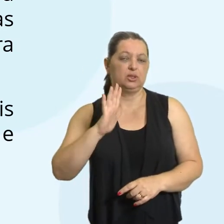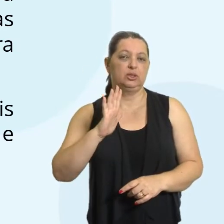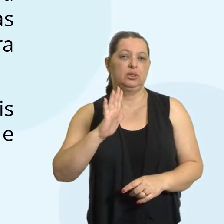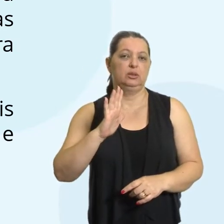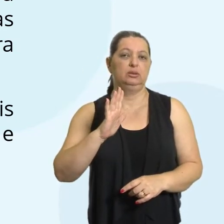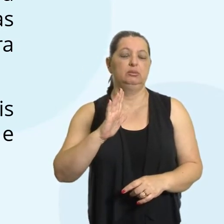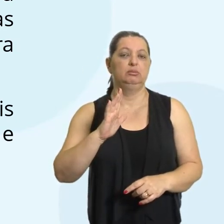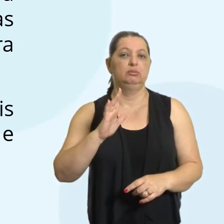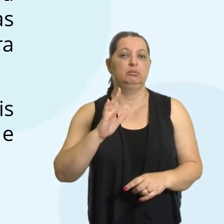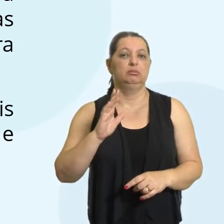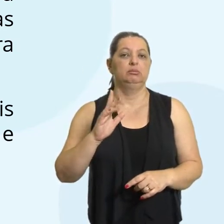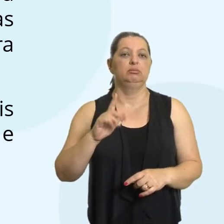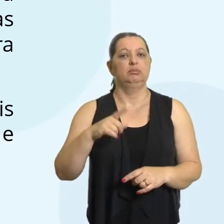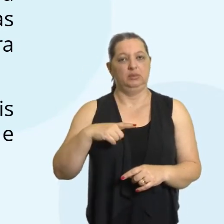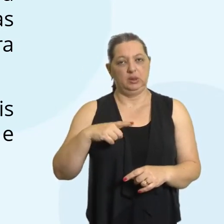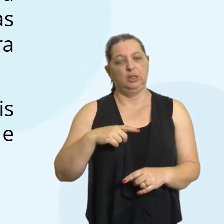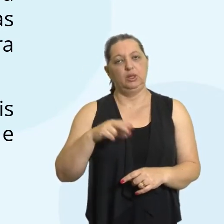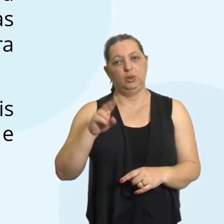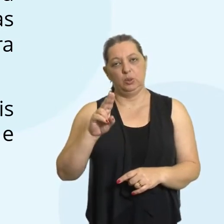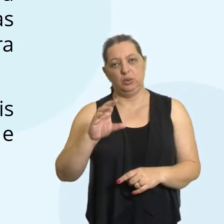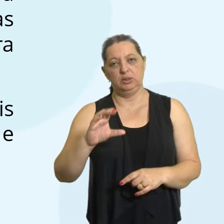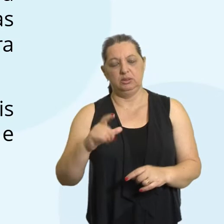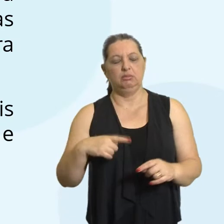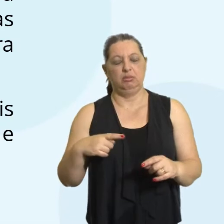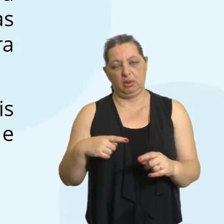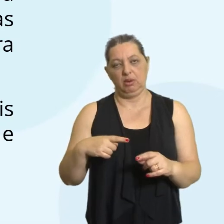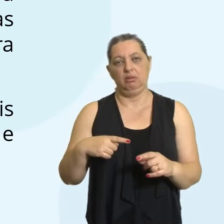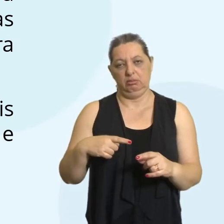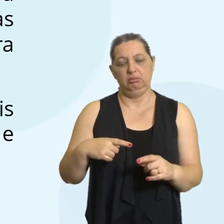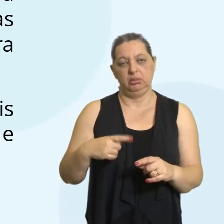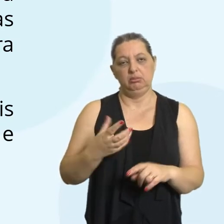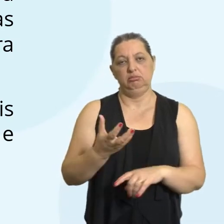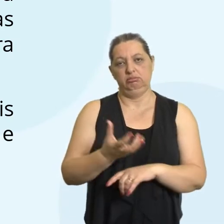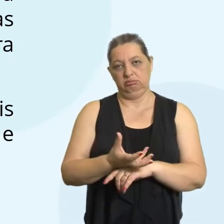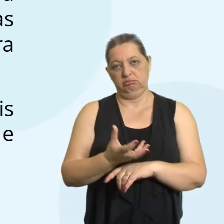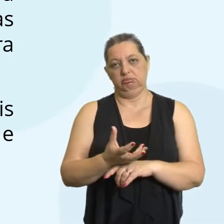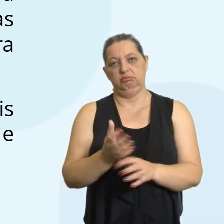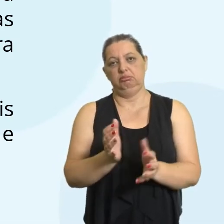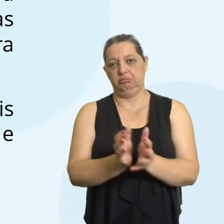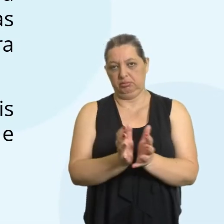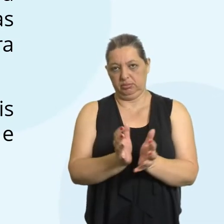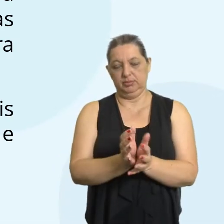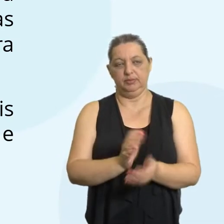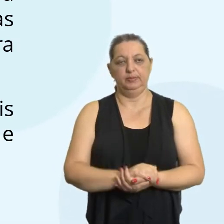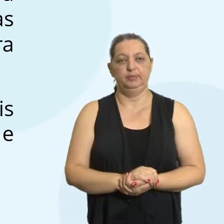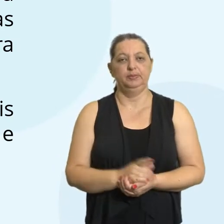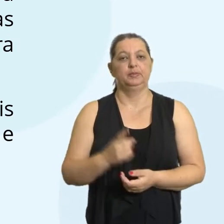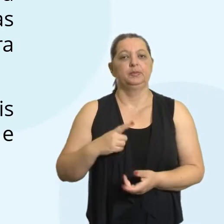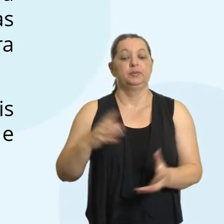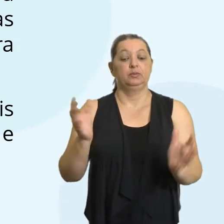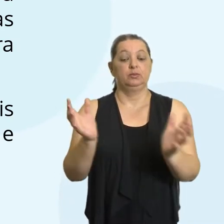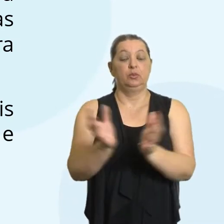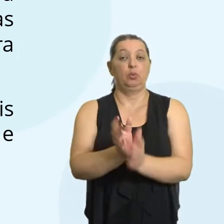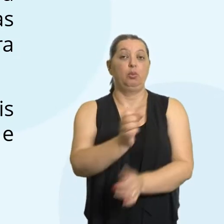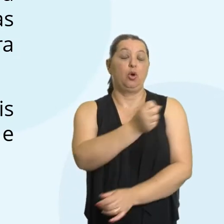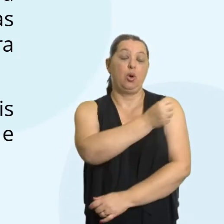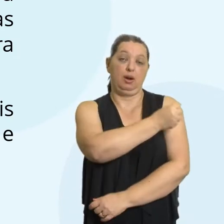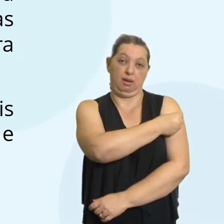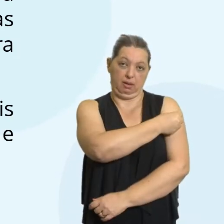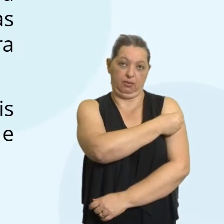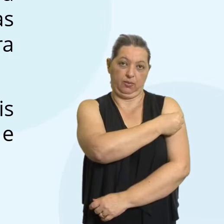Escolar EA cada um tem a sua realidade da sua Unidade Escolar certo é arretada uma turma de 8º ano